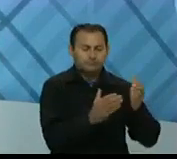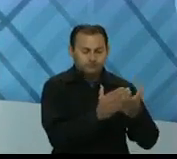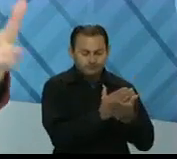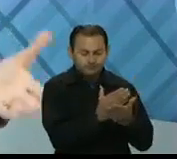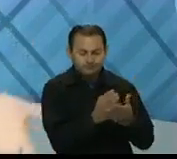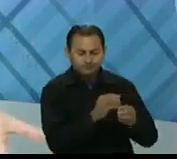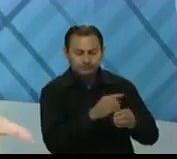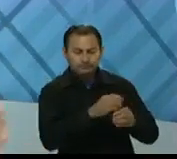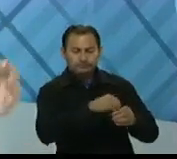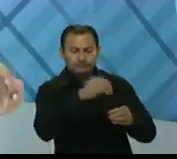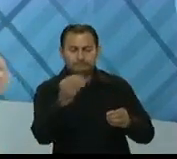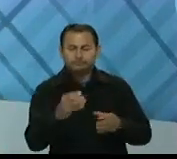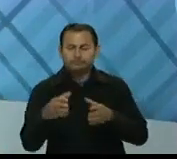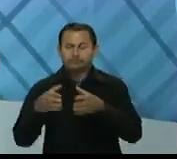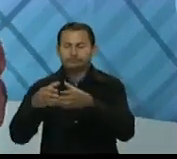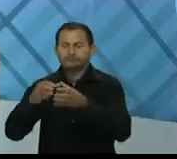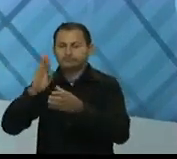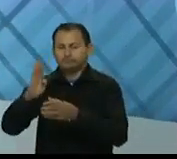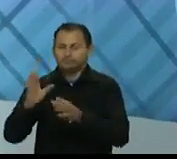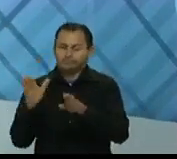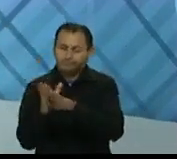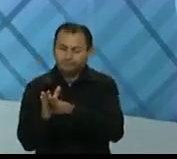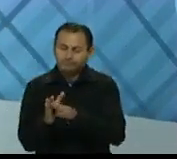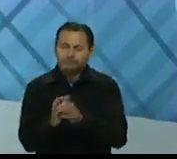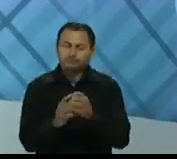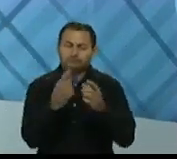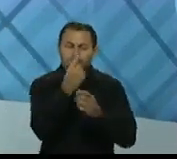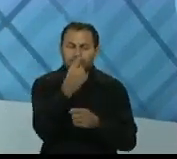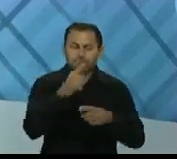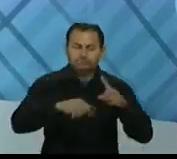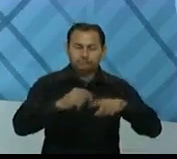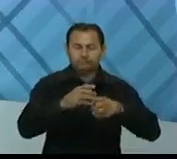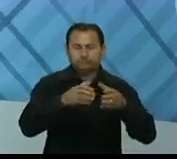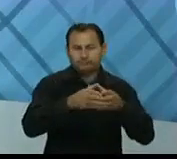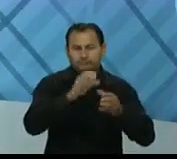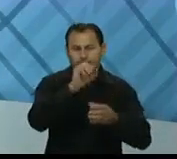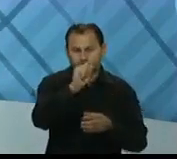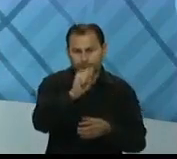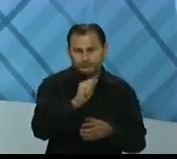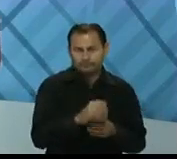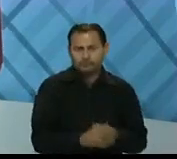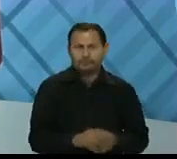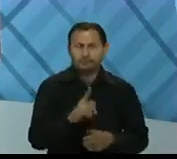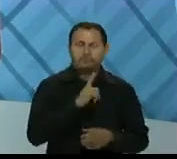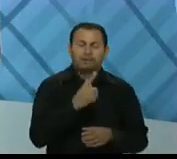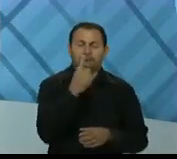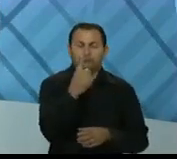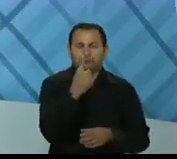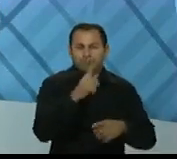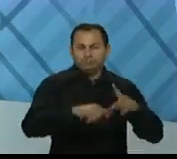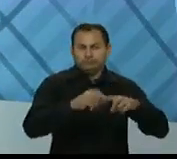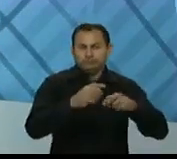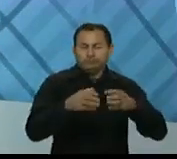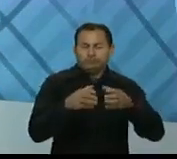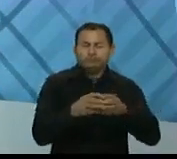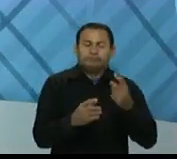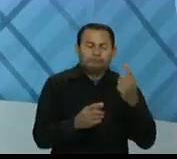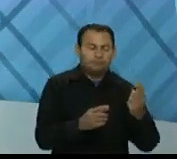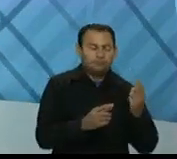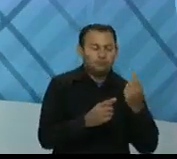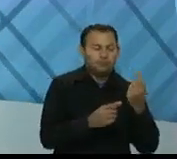chegada. Cada elemento do conjunto A tem que ter um elemento no